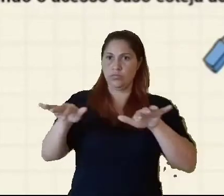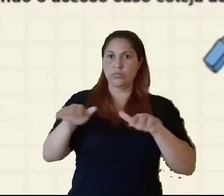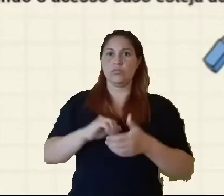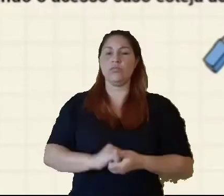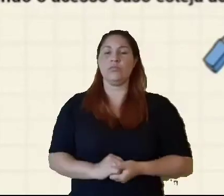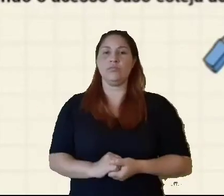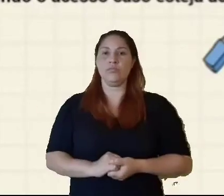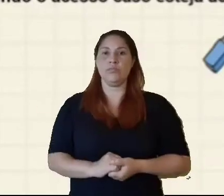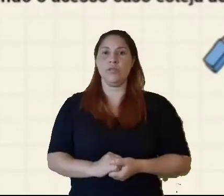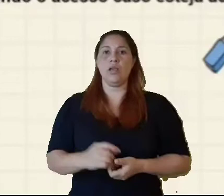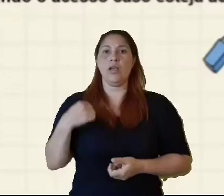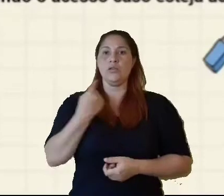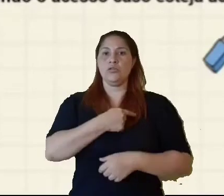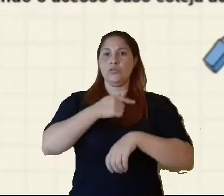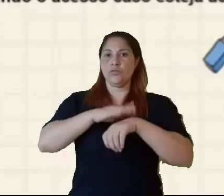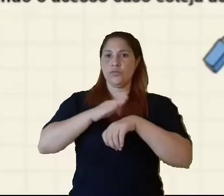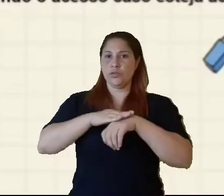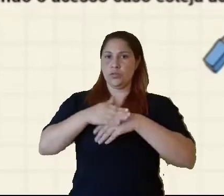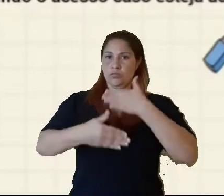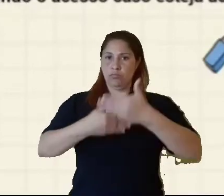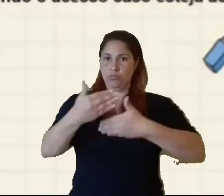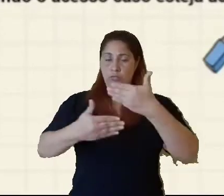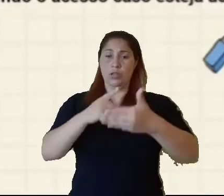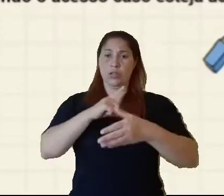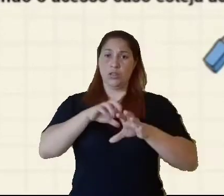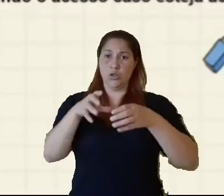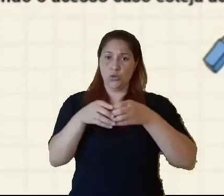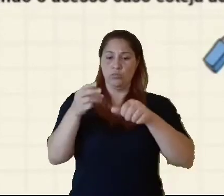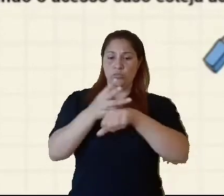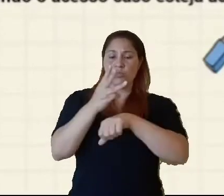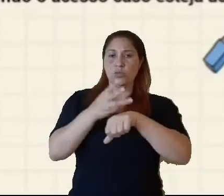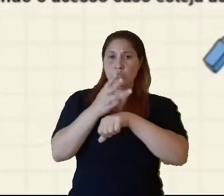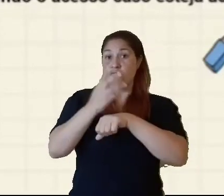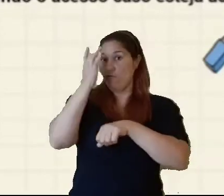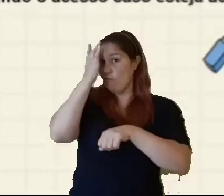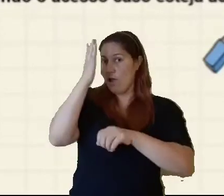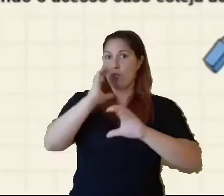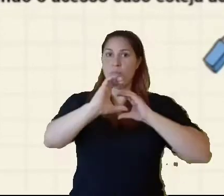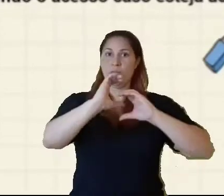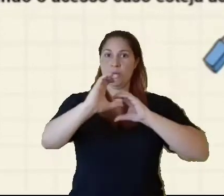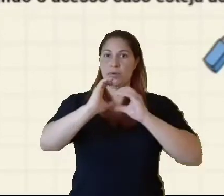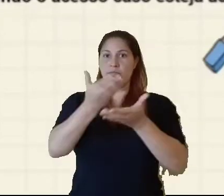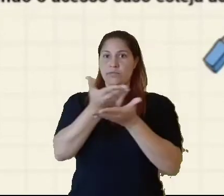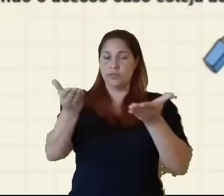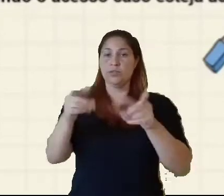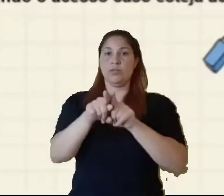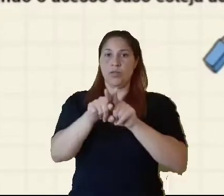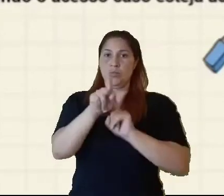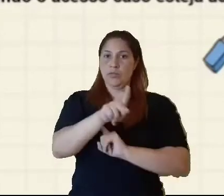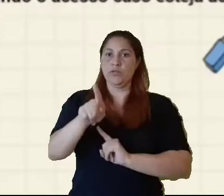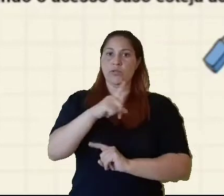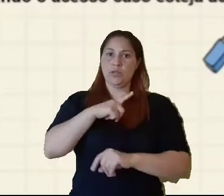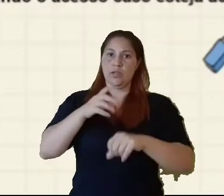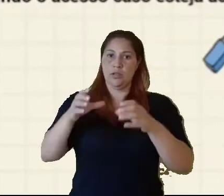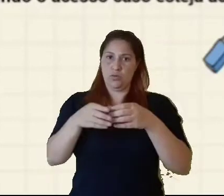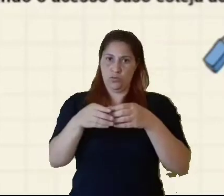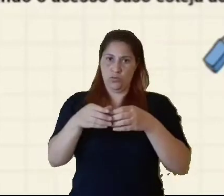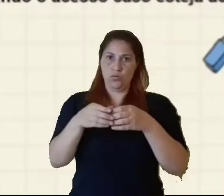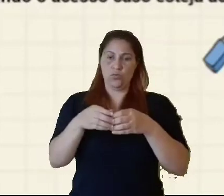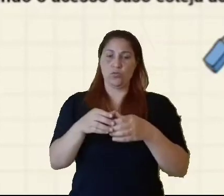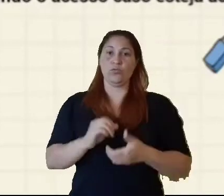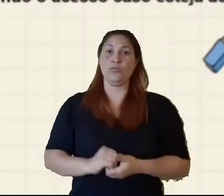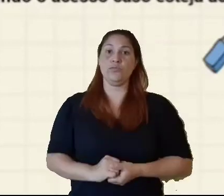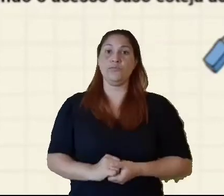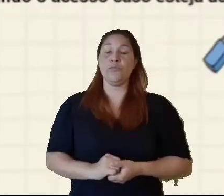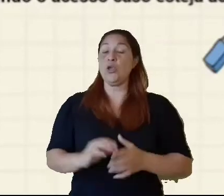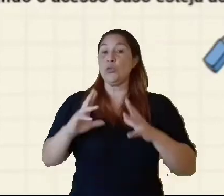do tempo, né? A gente tem os grupos de WhatsApp que facilitaram bastante a comunicação com vocês, as professoras têm os grupos também, então tudo